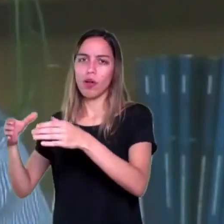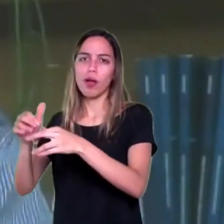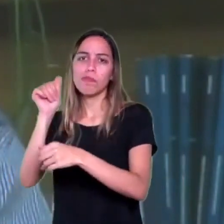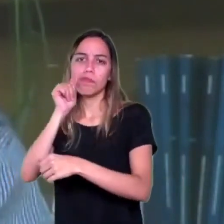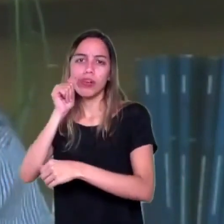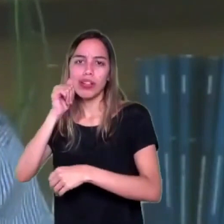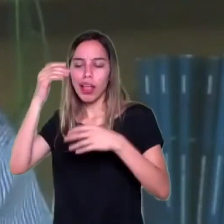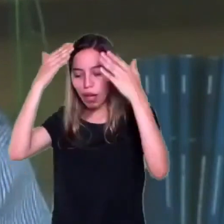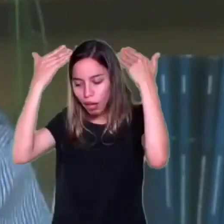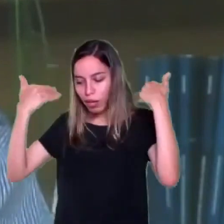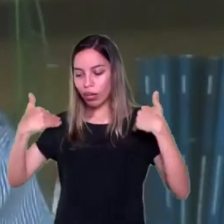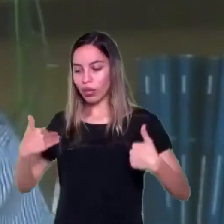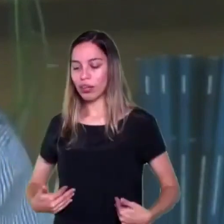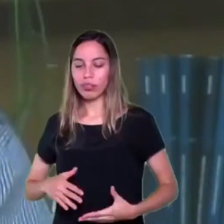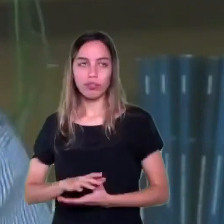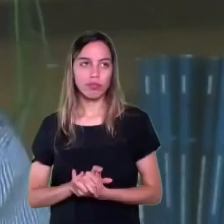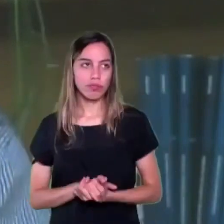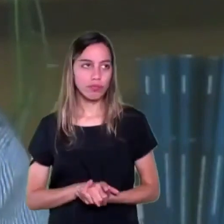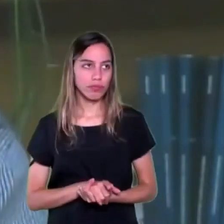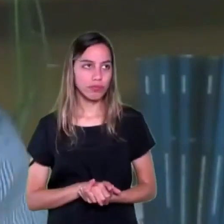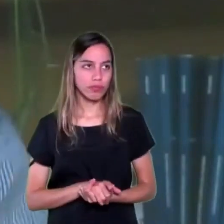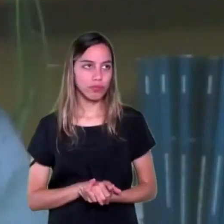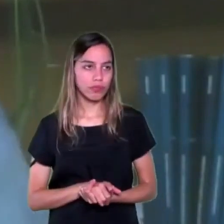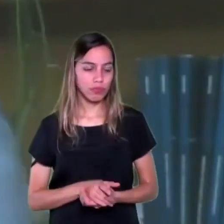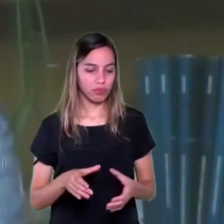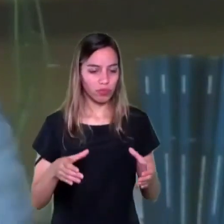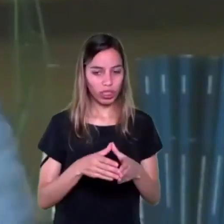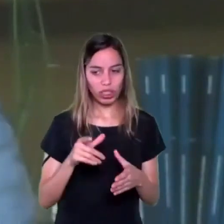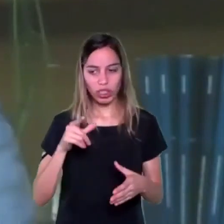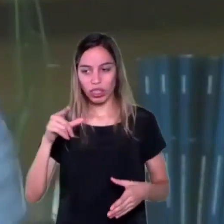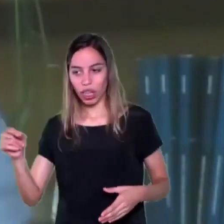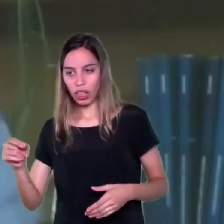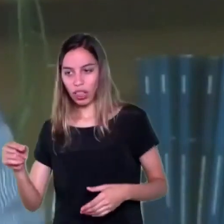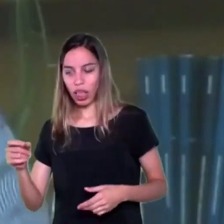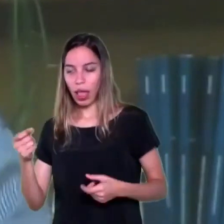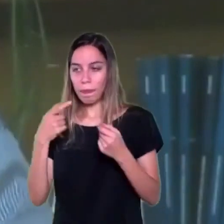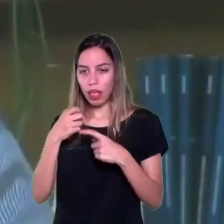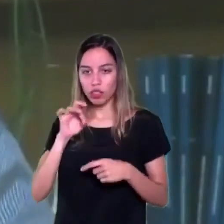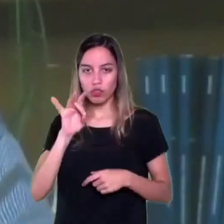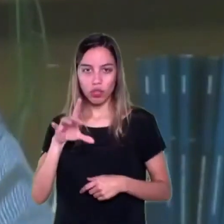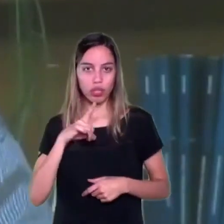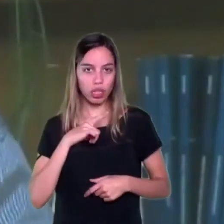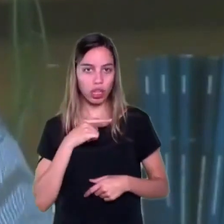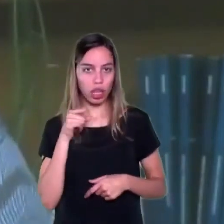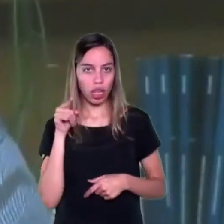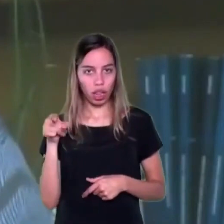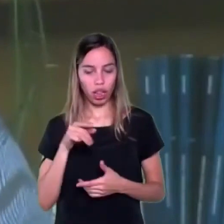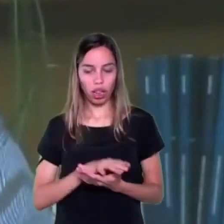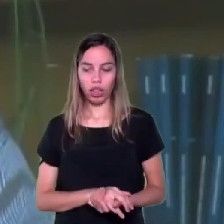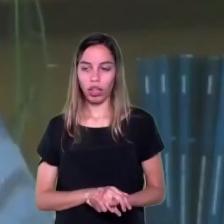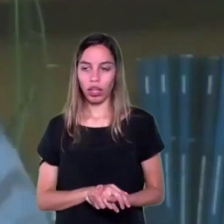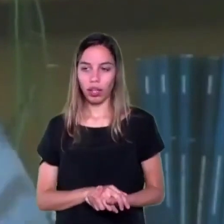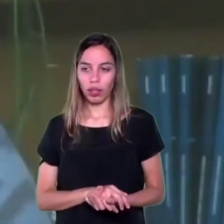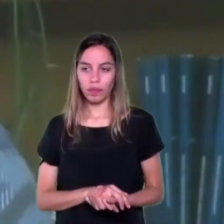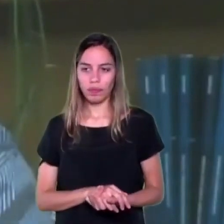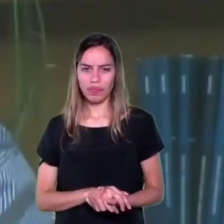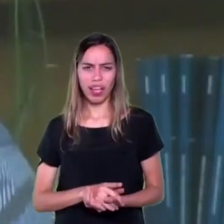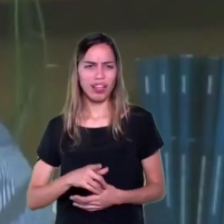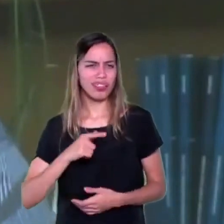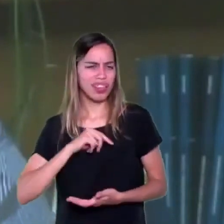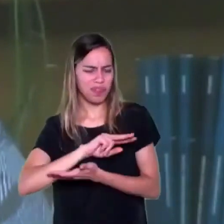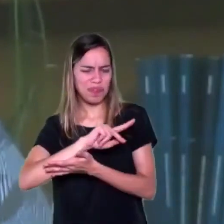Outra coisa aqui, tá? A trolha saiu. Fiado só com ela. E tinha umas coisas que